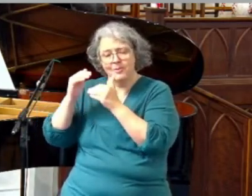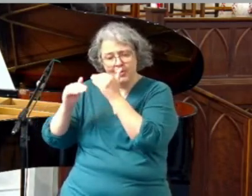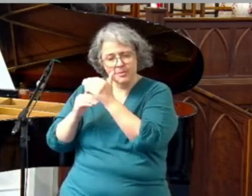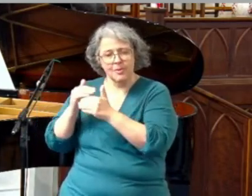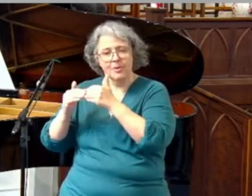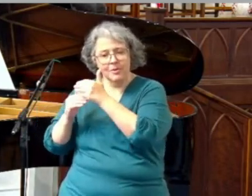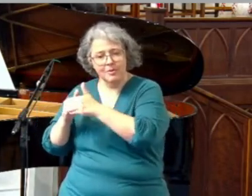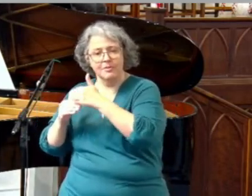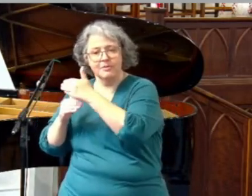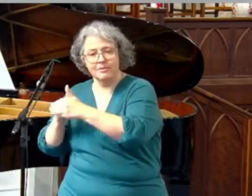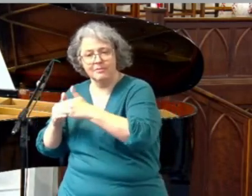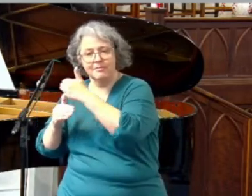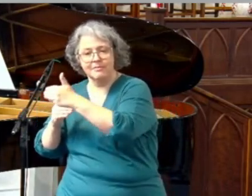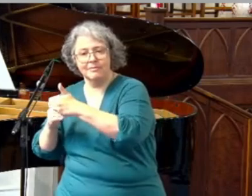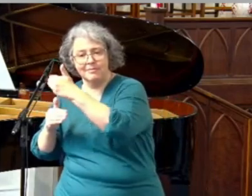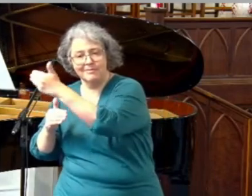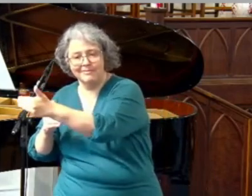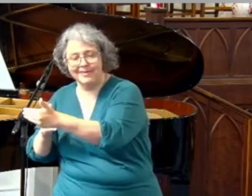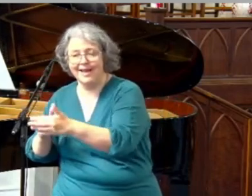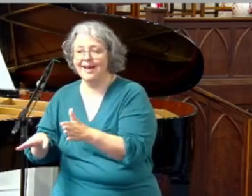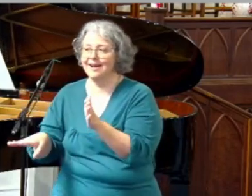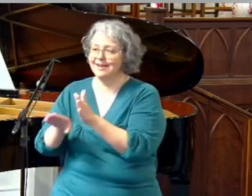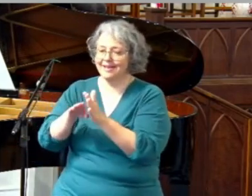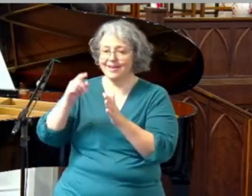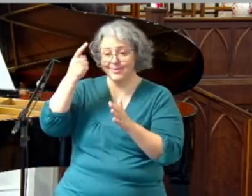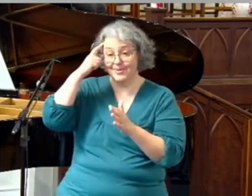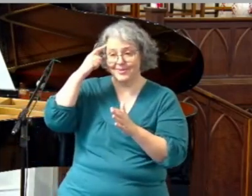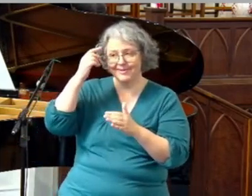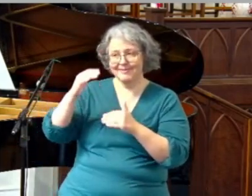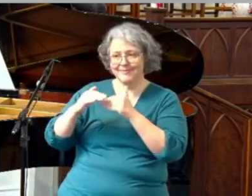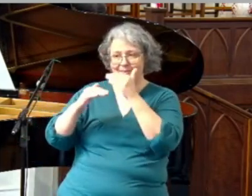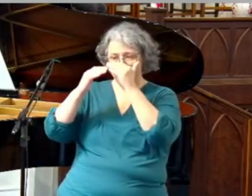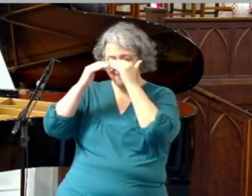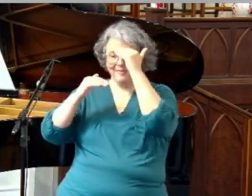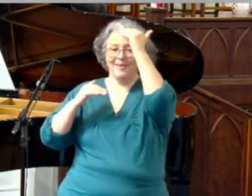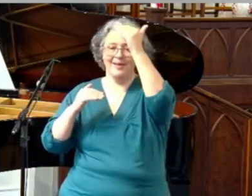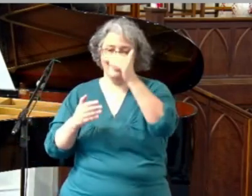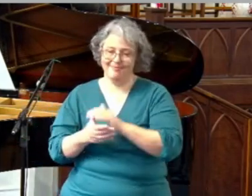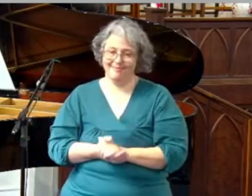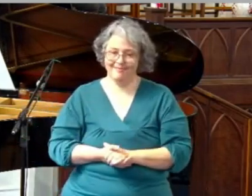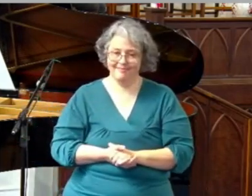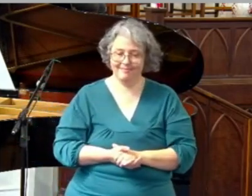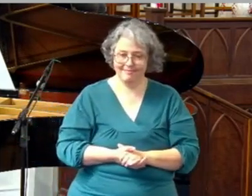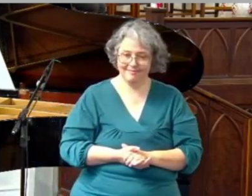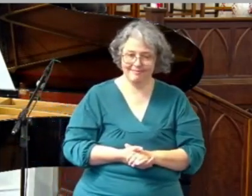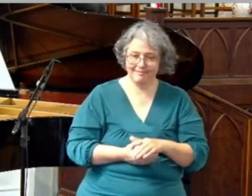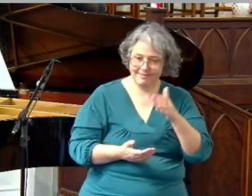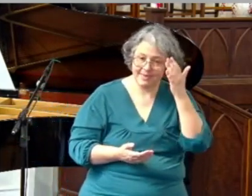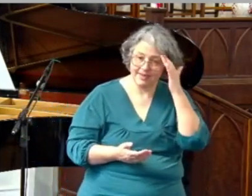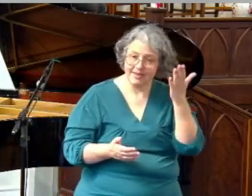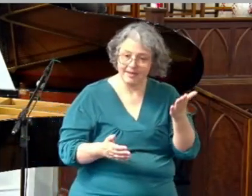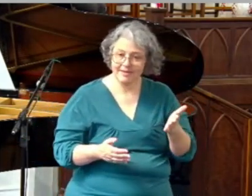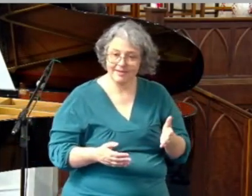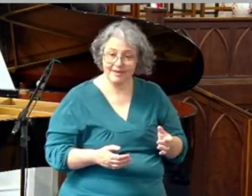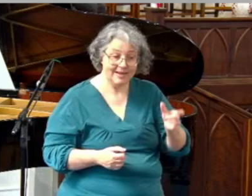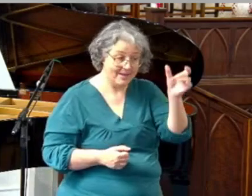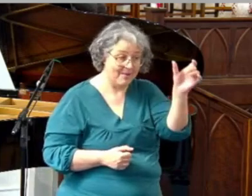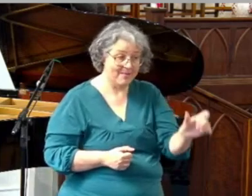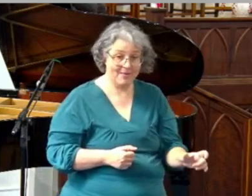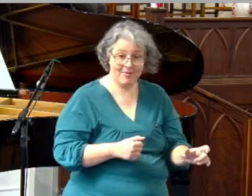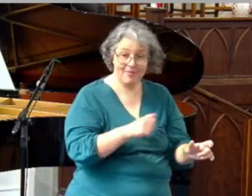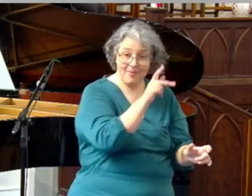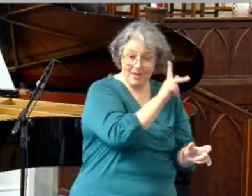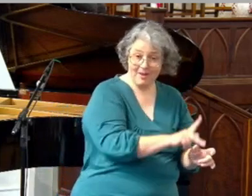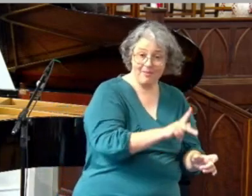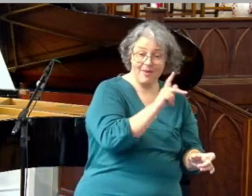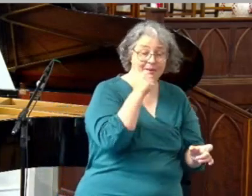sendo alcançadas. Esta é uma história. É uma história